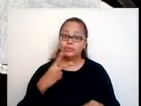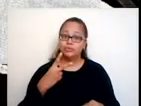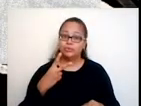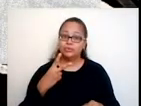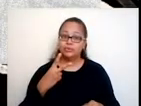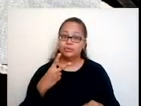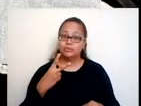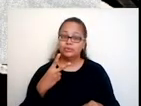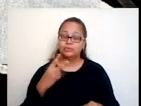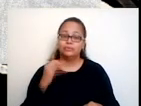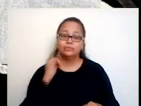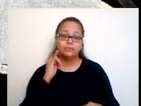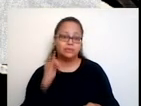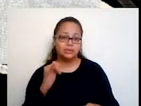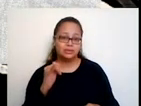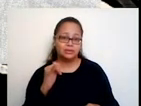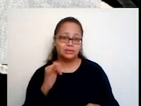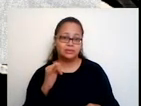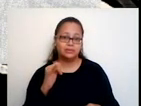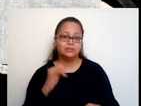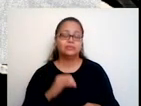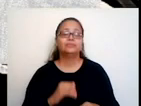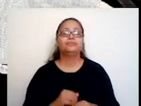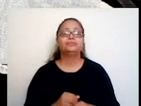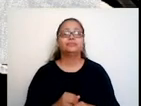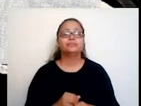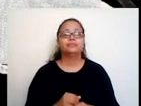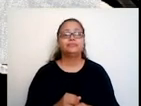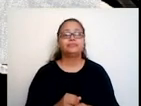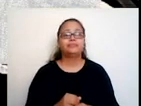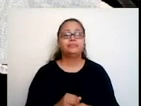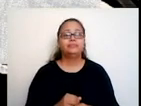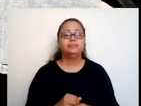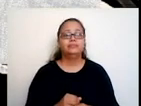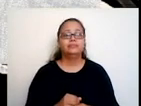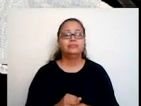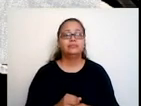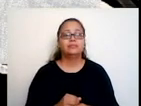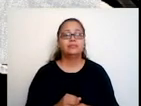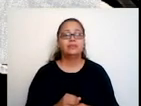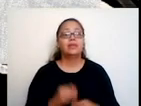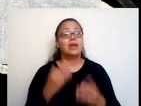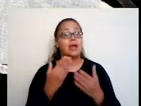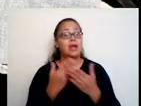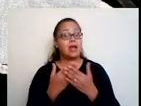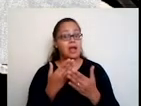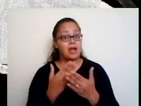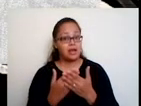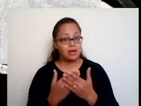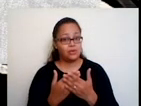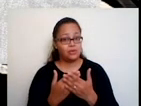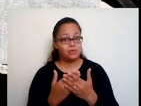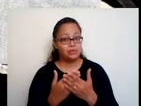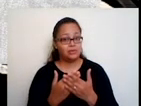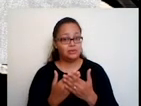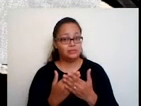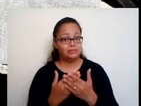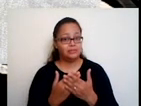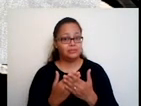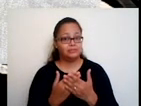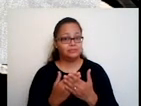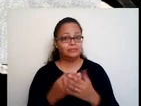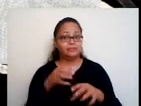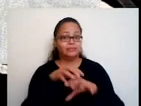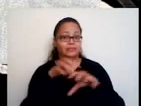gostaria de conversar com vocês é sobre o formato dessa nossa aula, né?